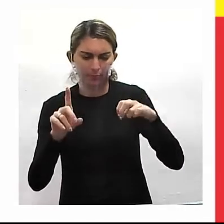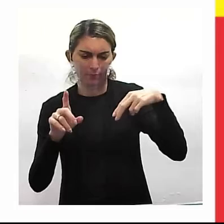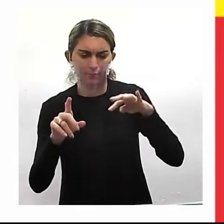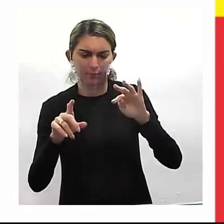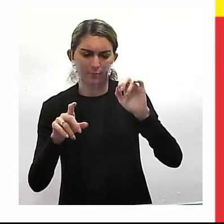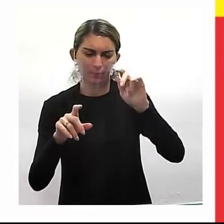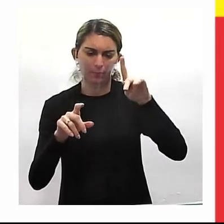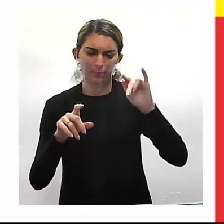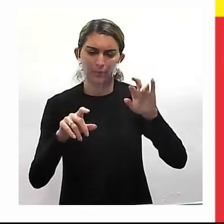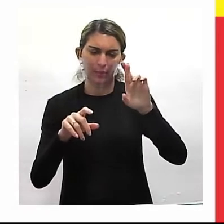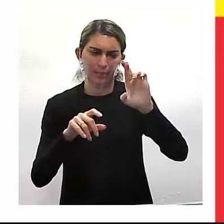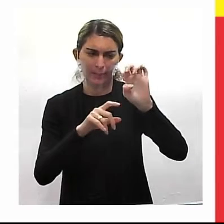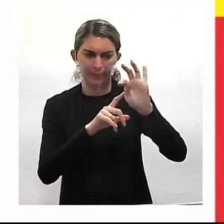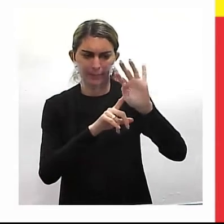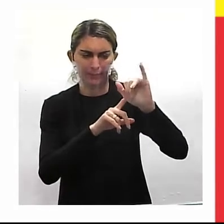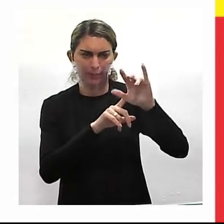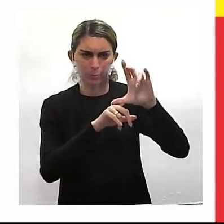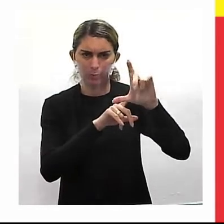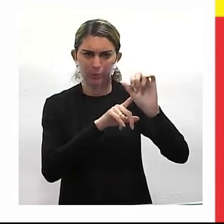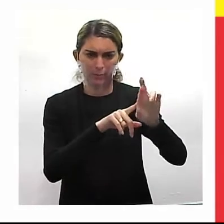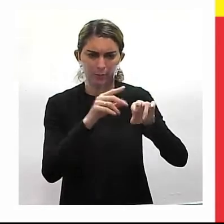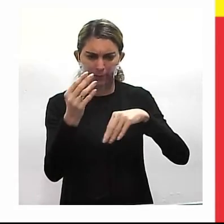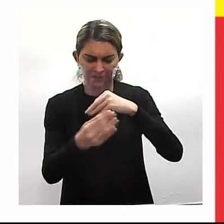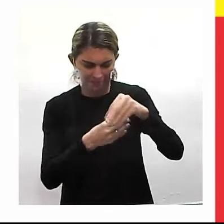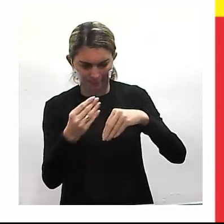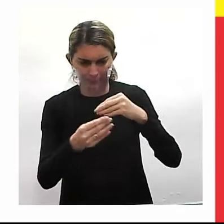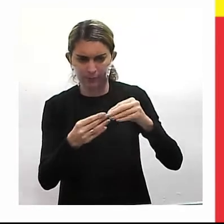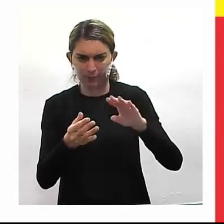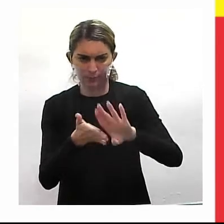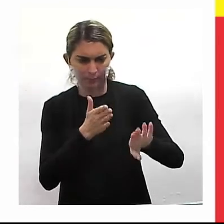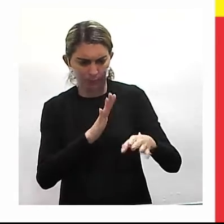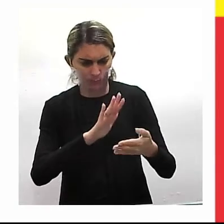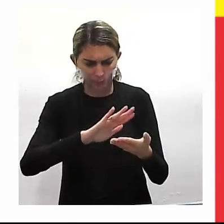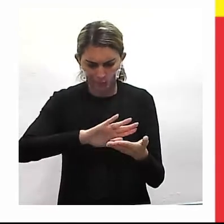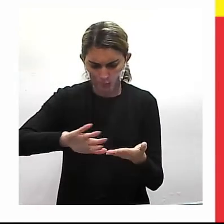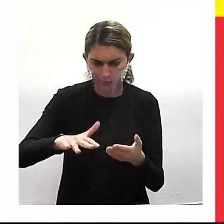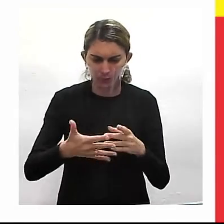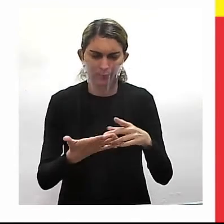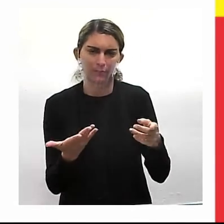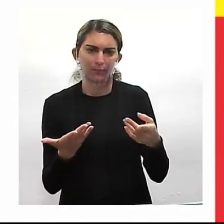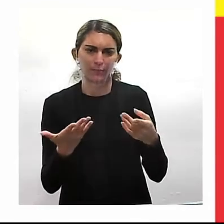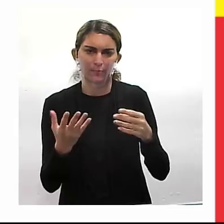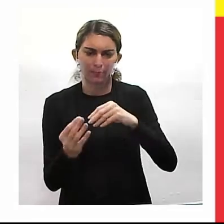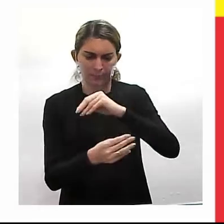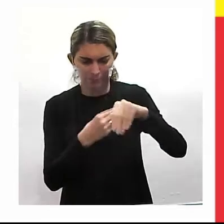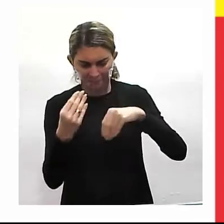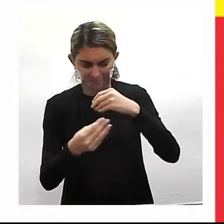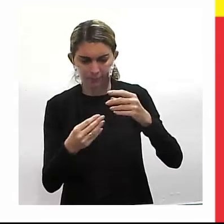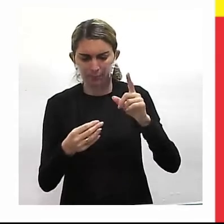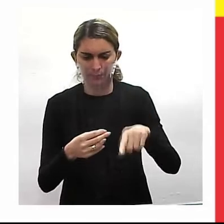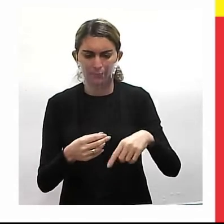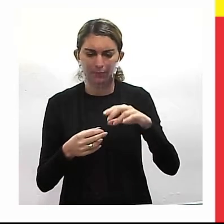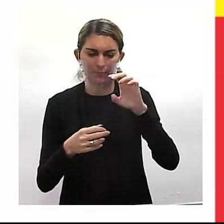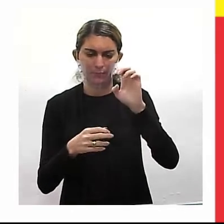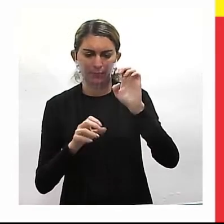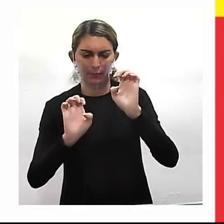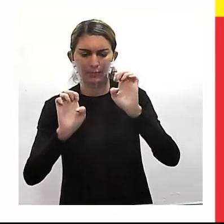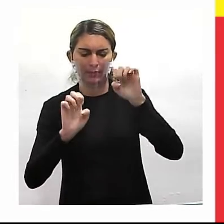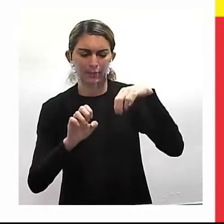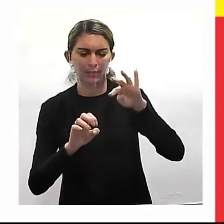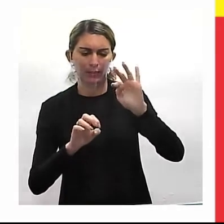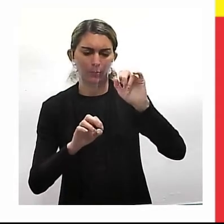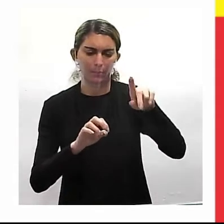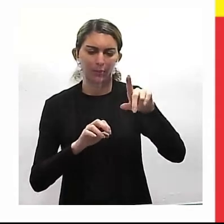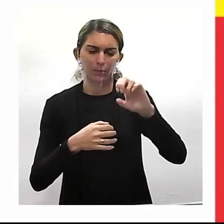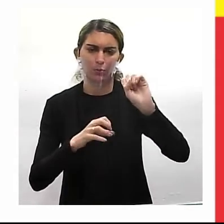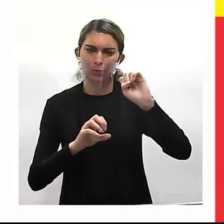entalpia reticular, que é a formação do retículo cristalino. Entalpia da solução, na verdade, seria como se fosse uma energia